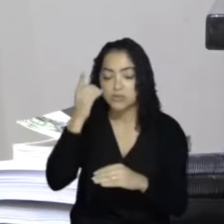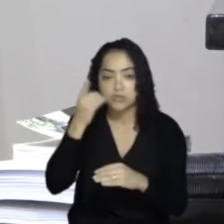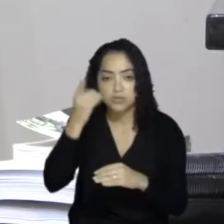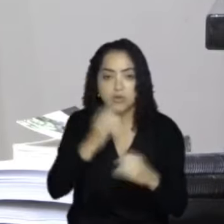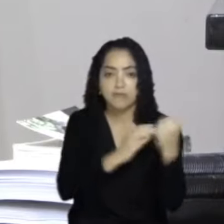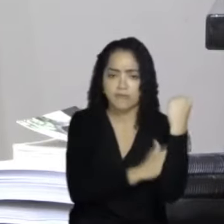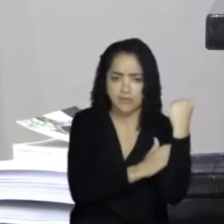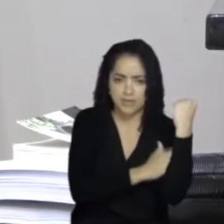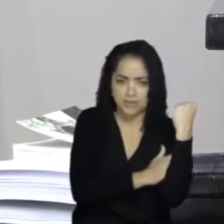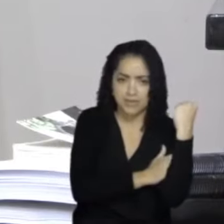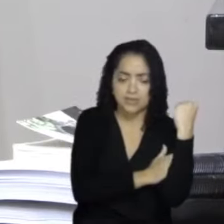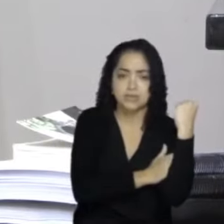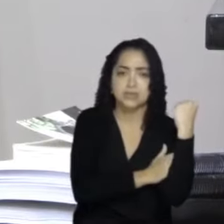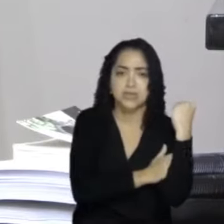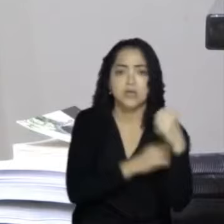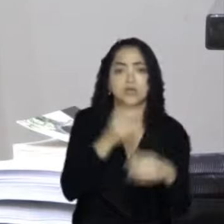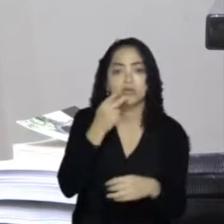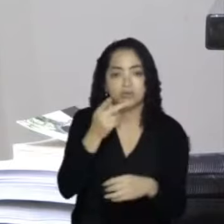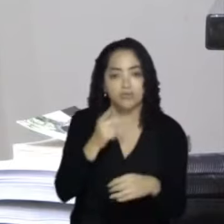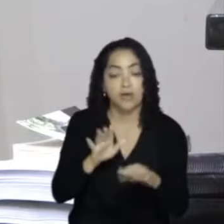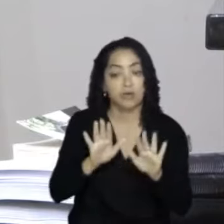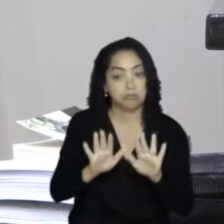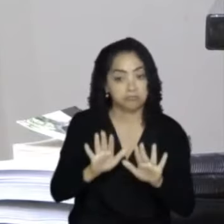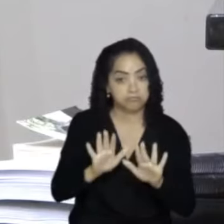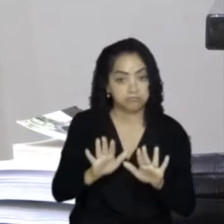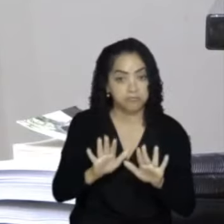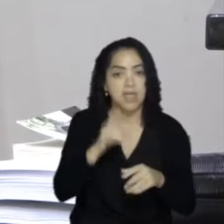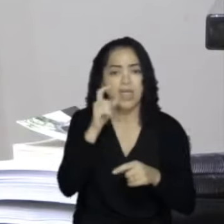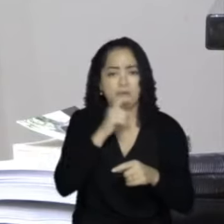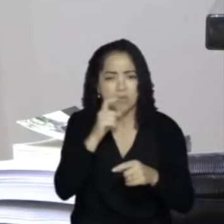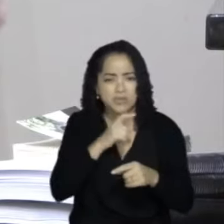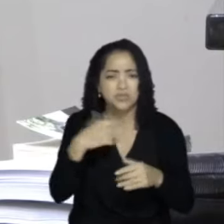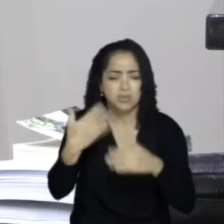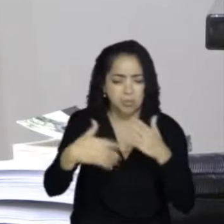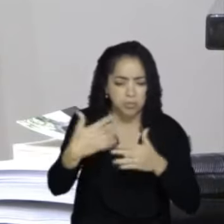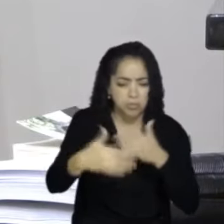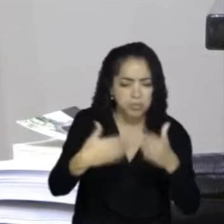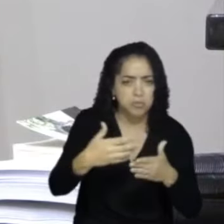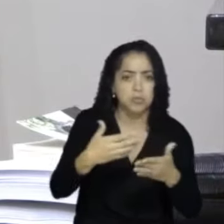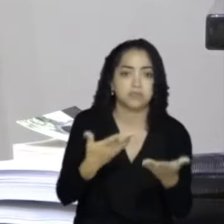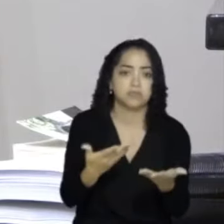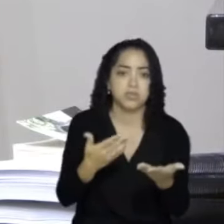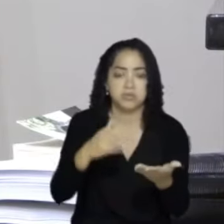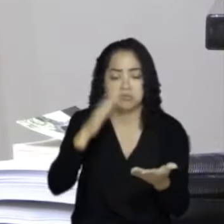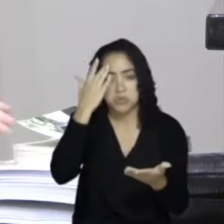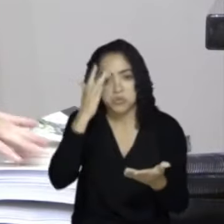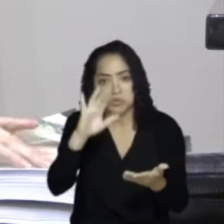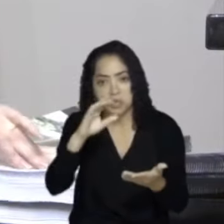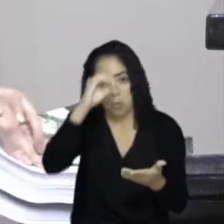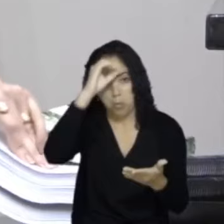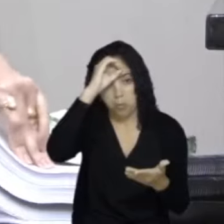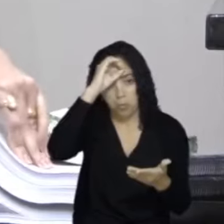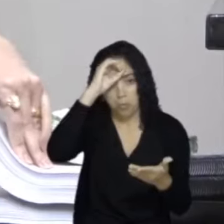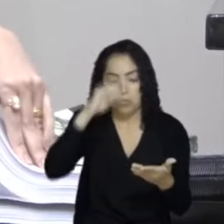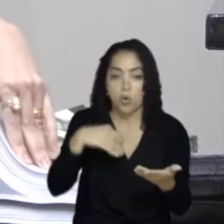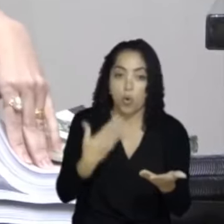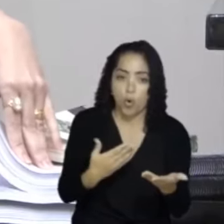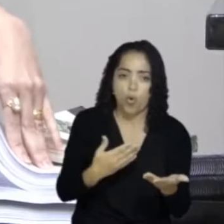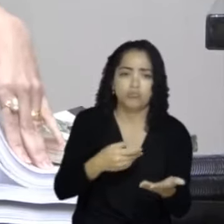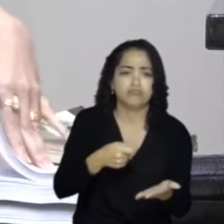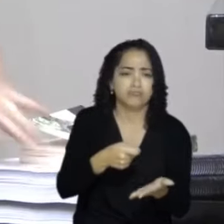quando fala pode se preparar que é uma mentira atrás da outra. Eu não sei se é por ignorância, se é de propósito, se não leu